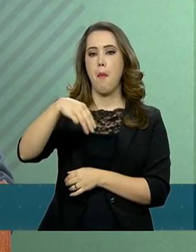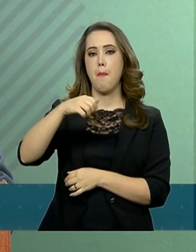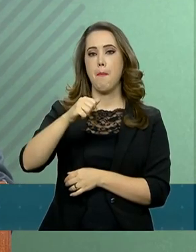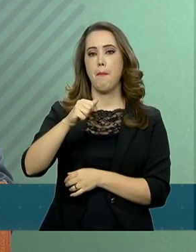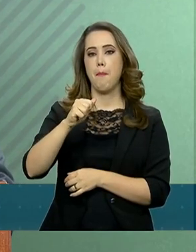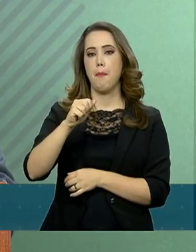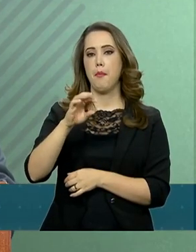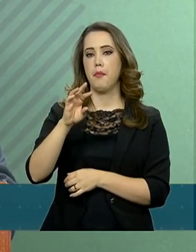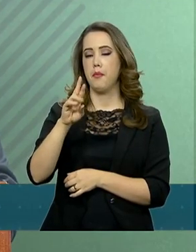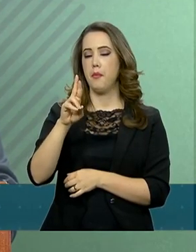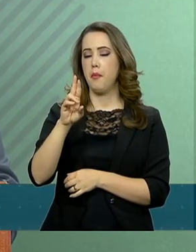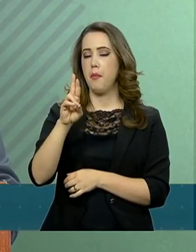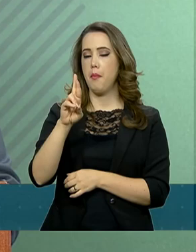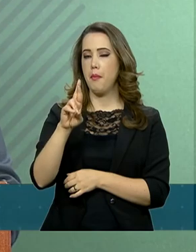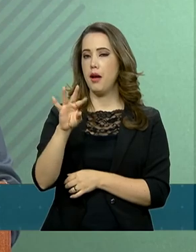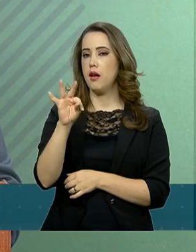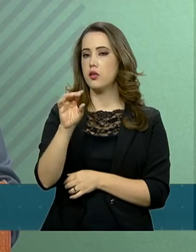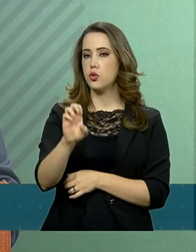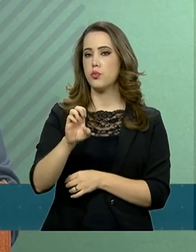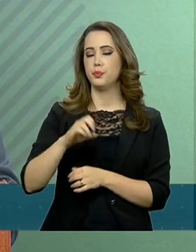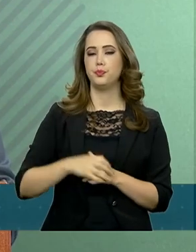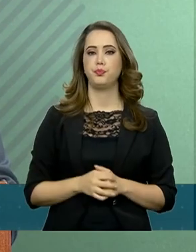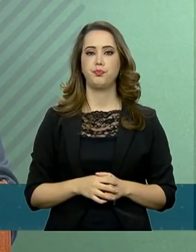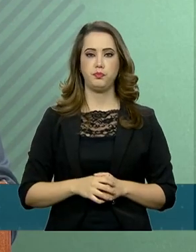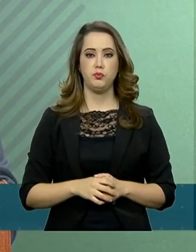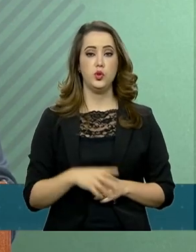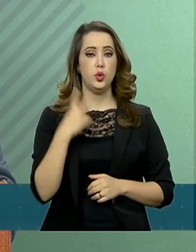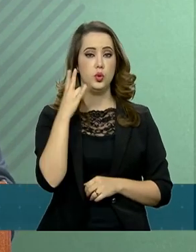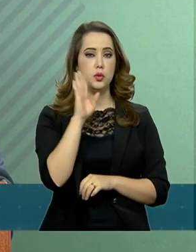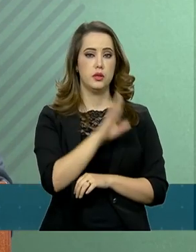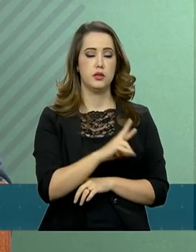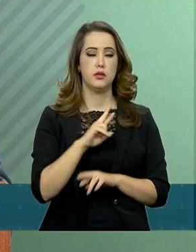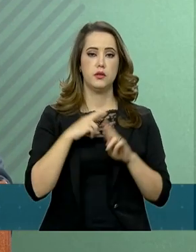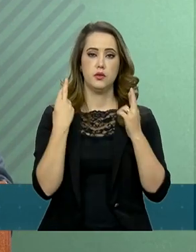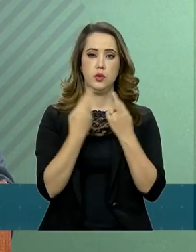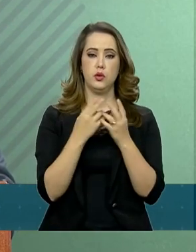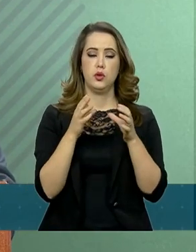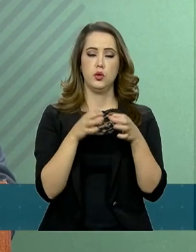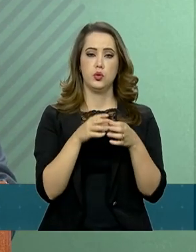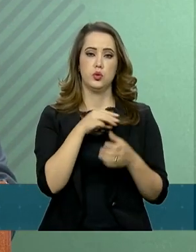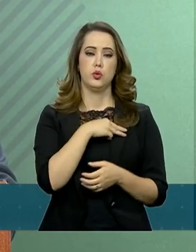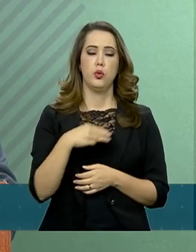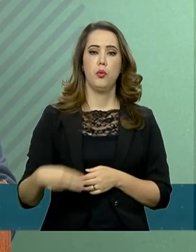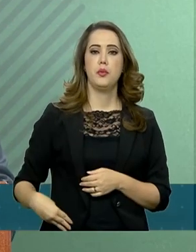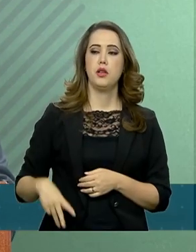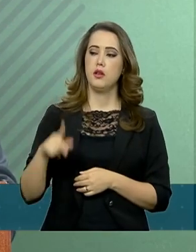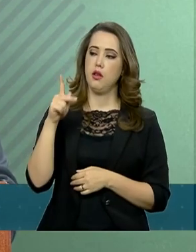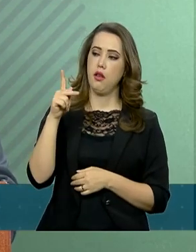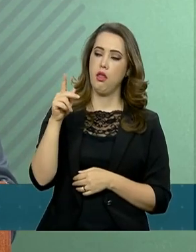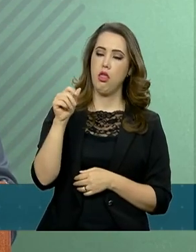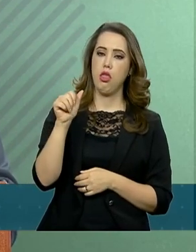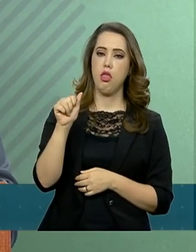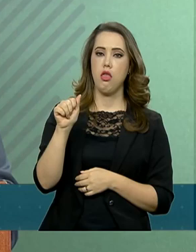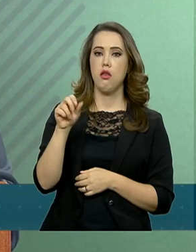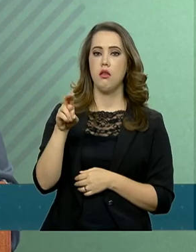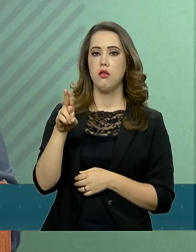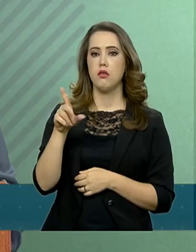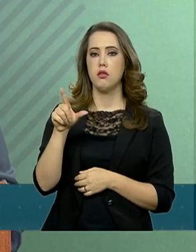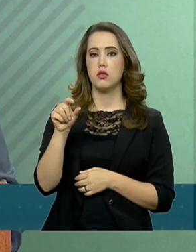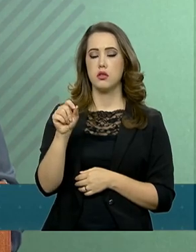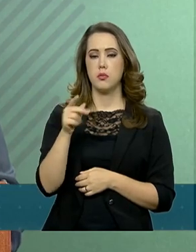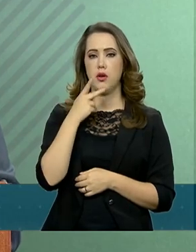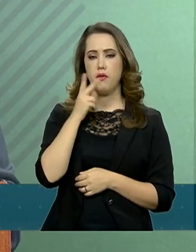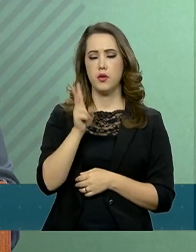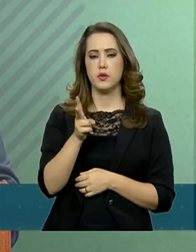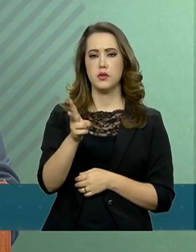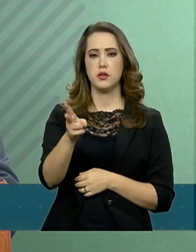às 14 horas o ministro paulo guedes ele fez aquele relato que é